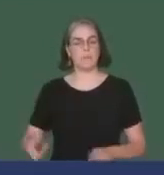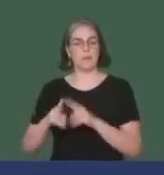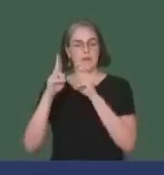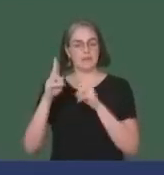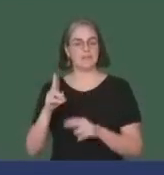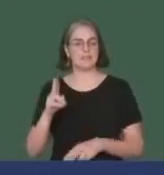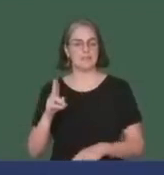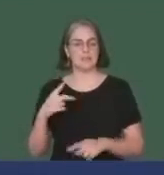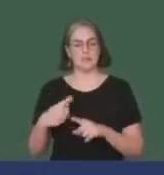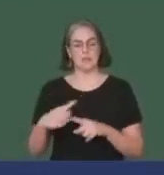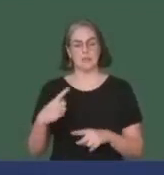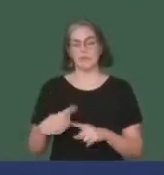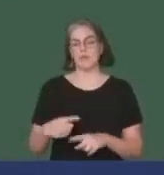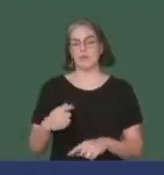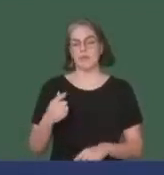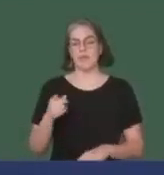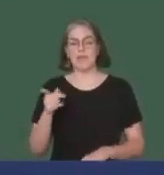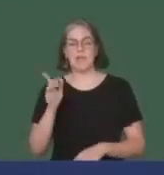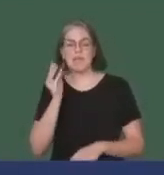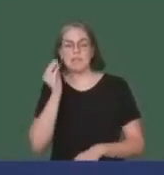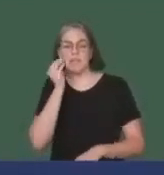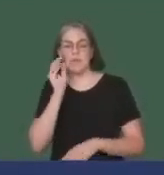a tentar reaver a joia